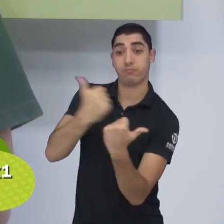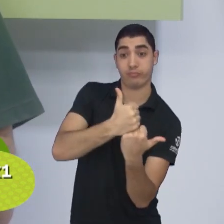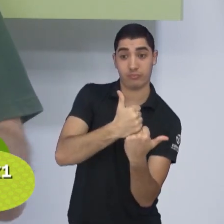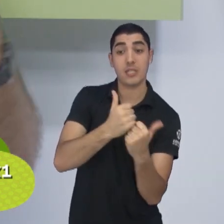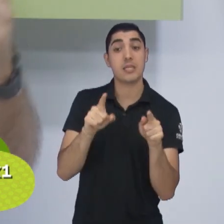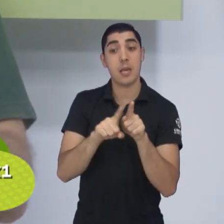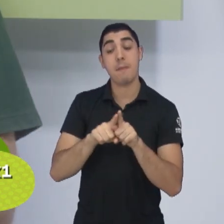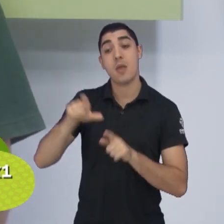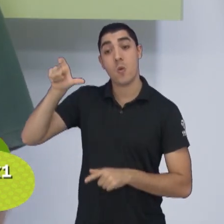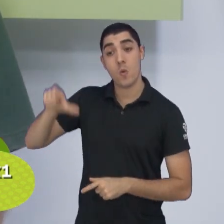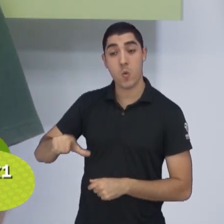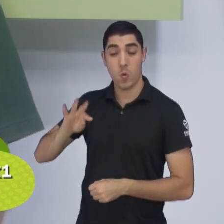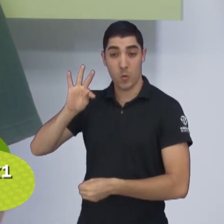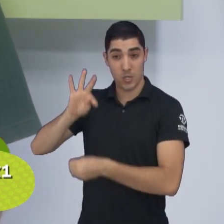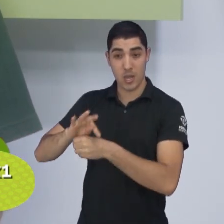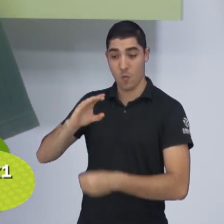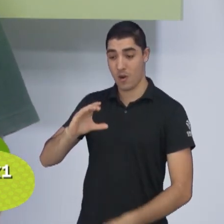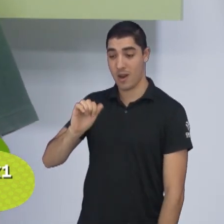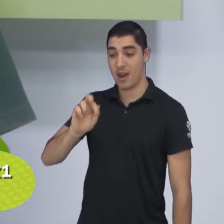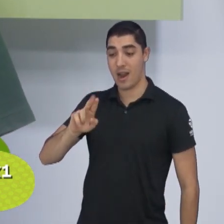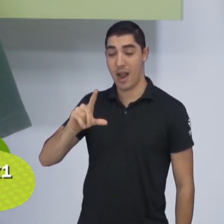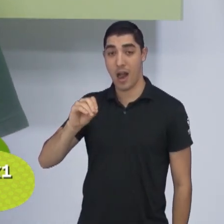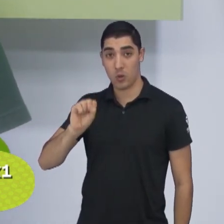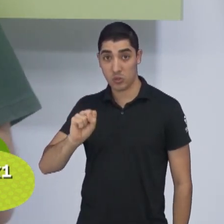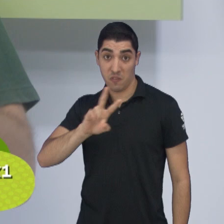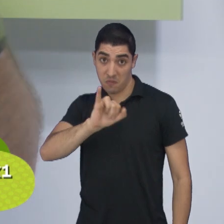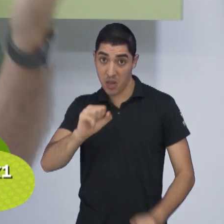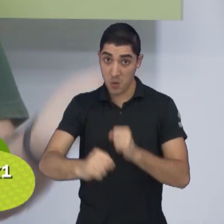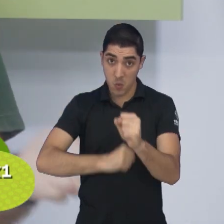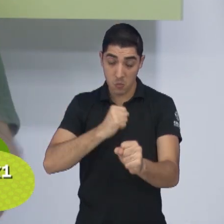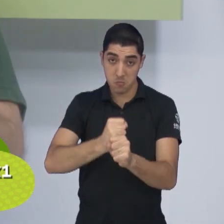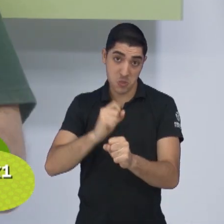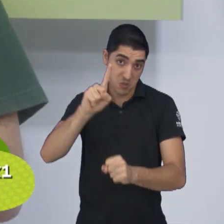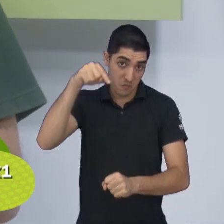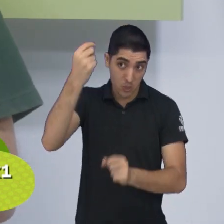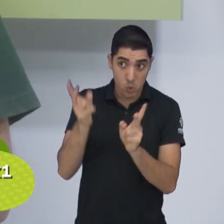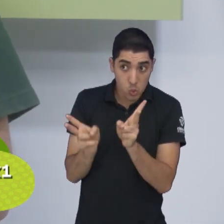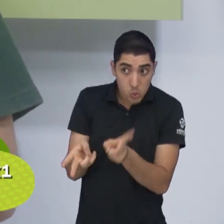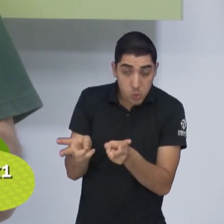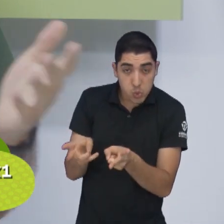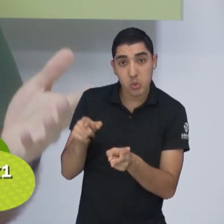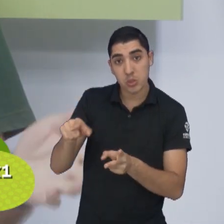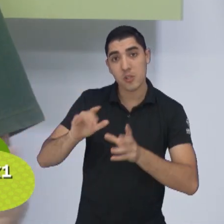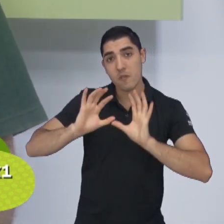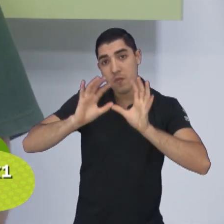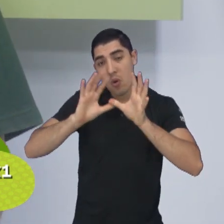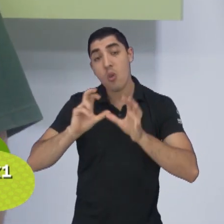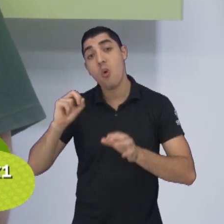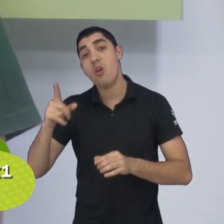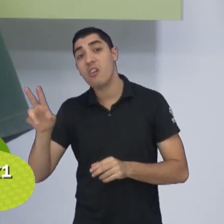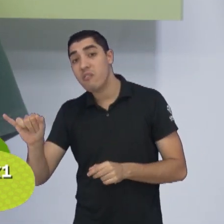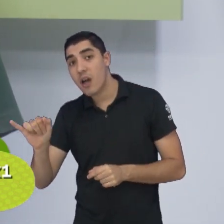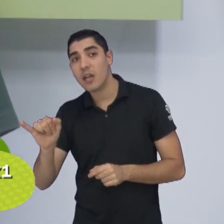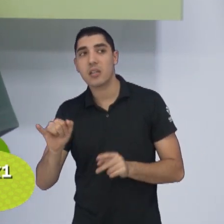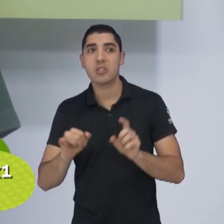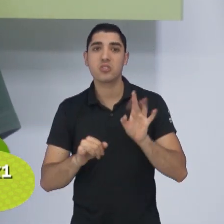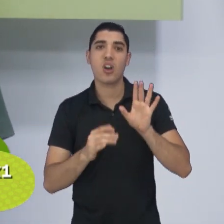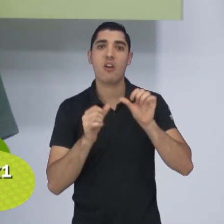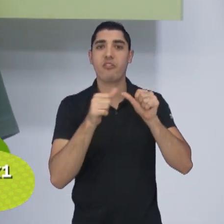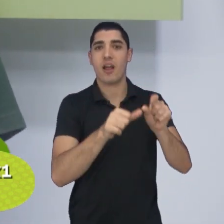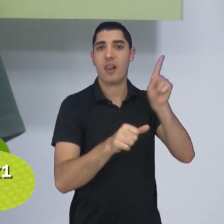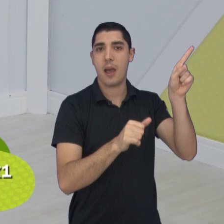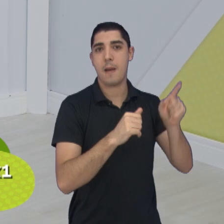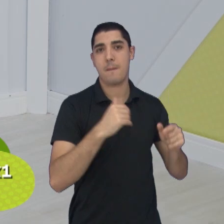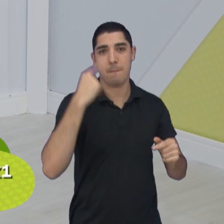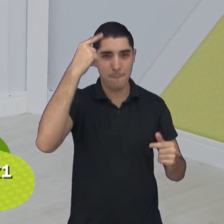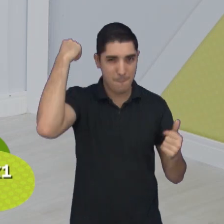ano que vem, ou para o decorrer da temporada, né, para a próxima temporada, se ele fica ou se ele vai só para o México, enfim, tem que ver como é que fica essa situação